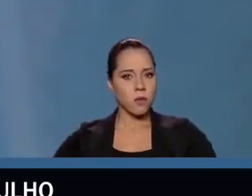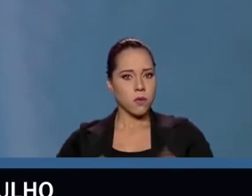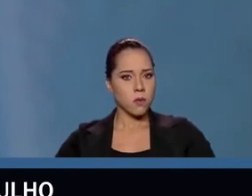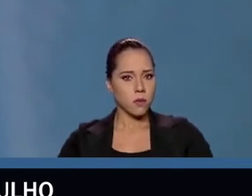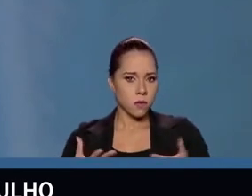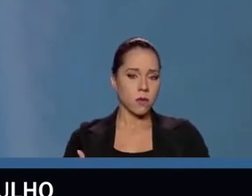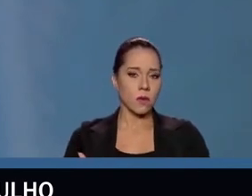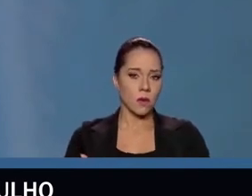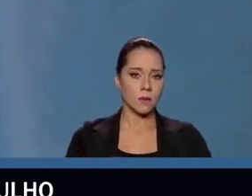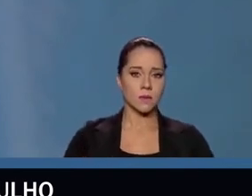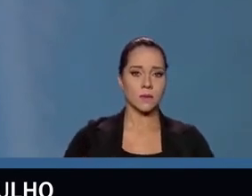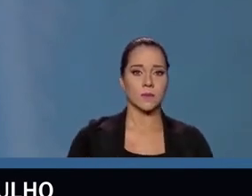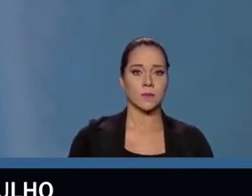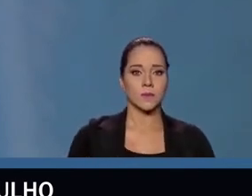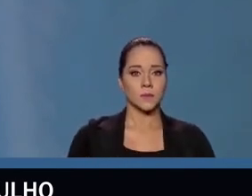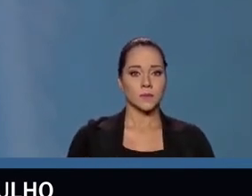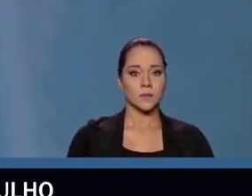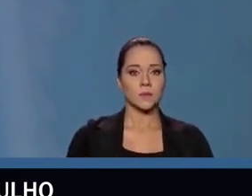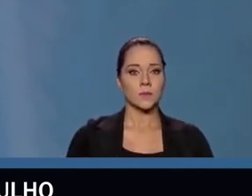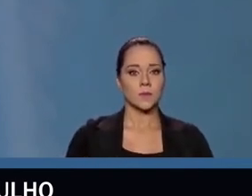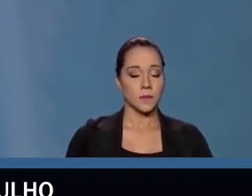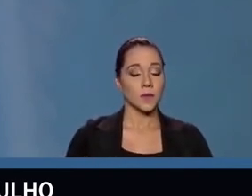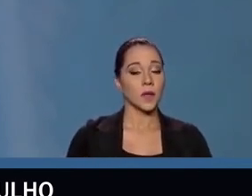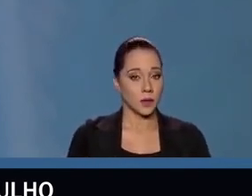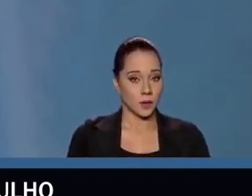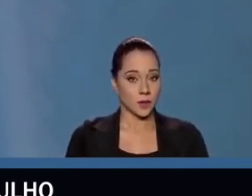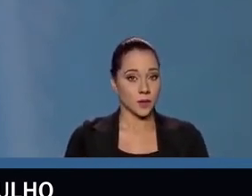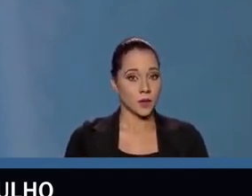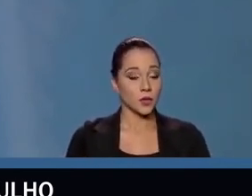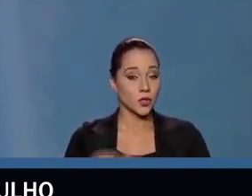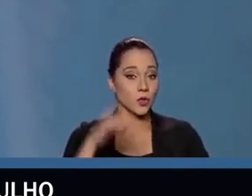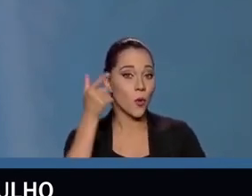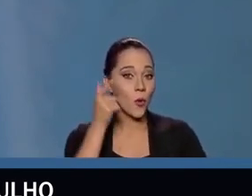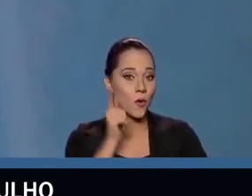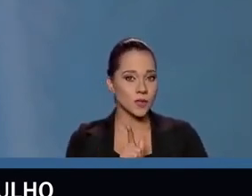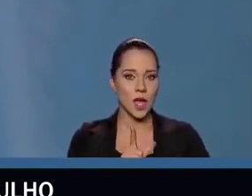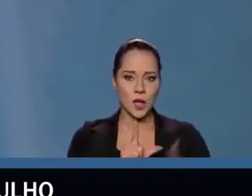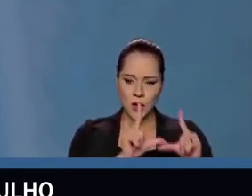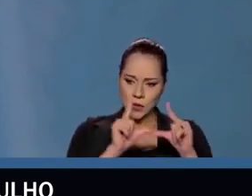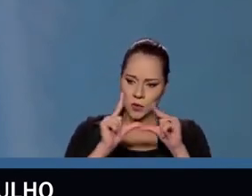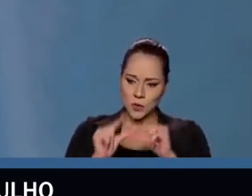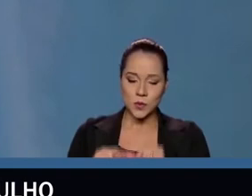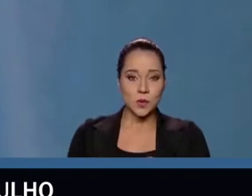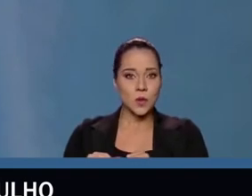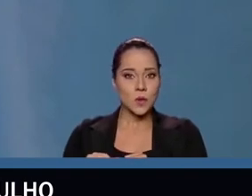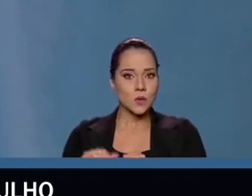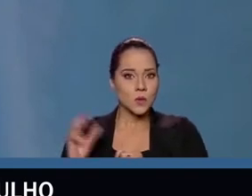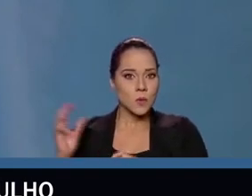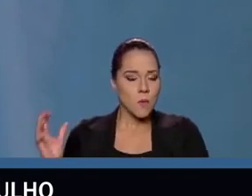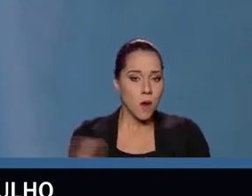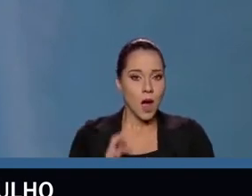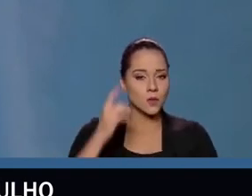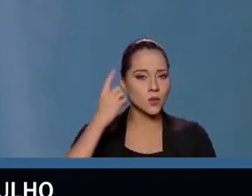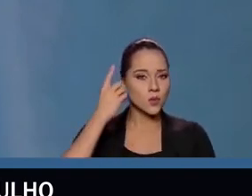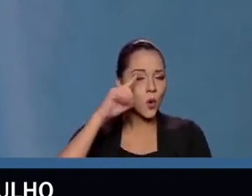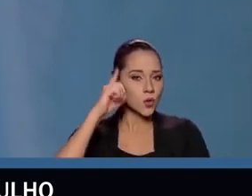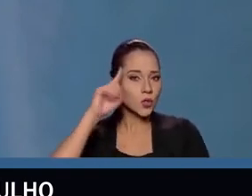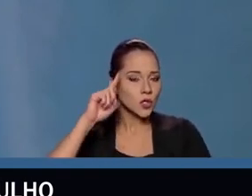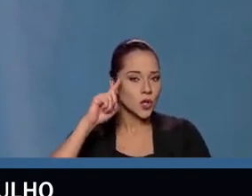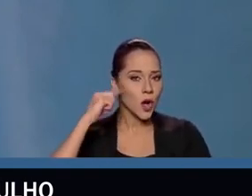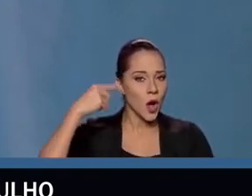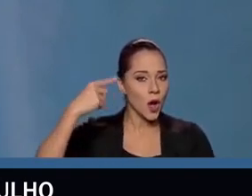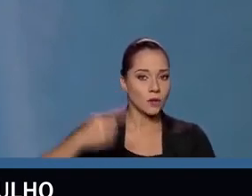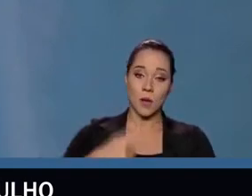de energia elétrica. Com isso, conseguiremos minimizar os impactos no dia a dia da